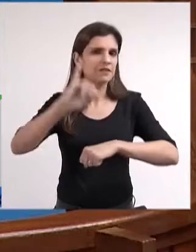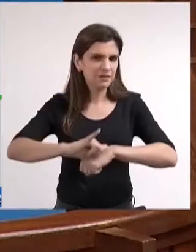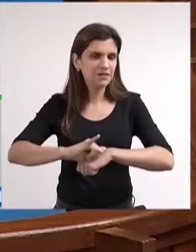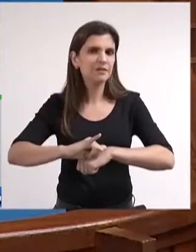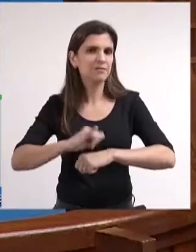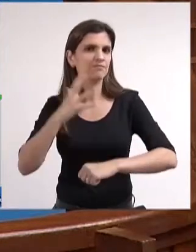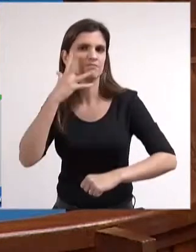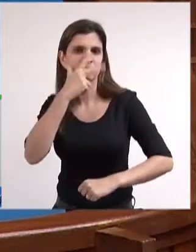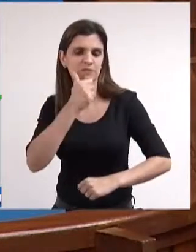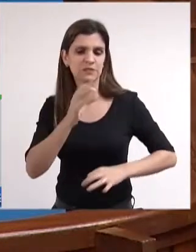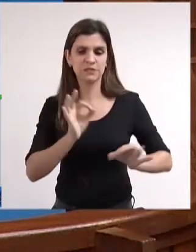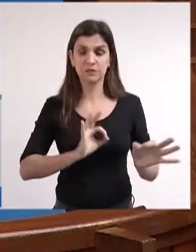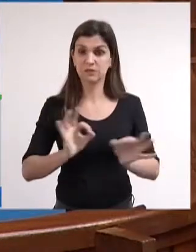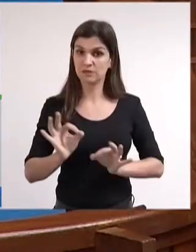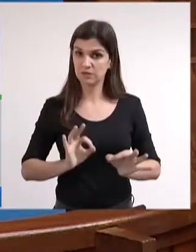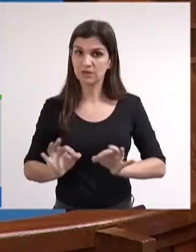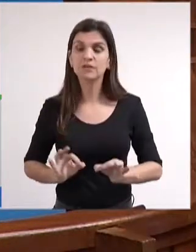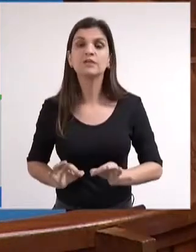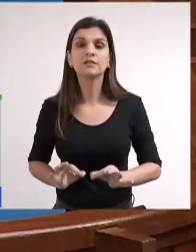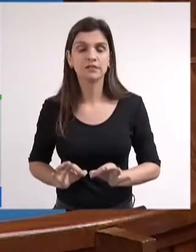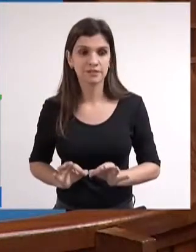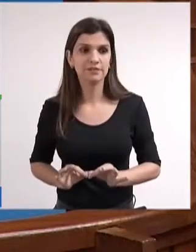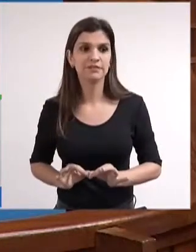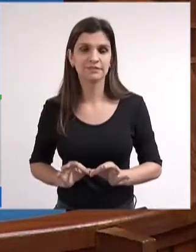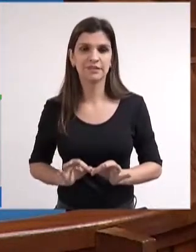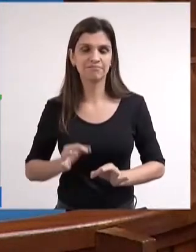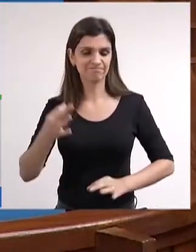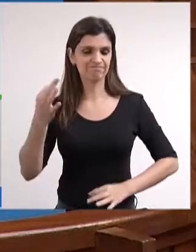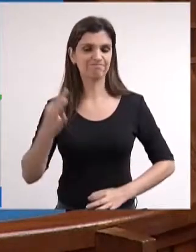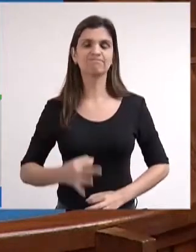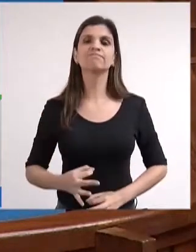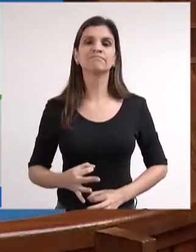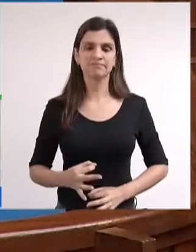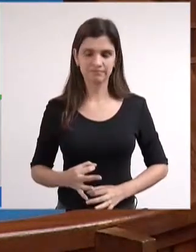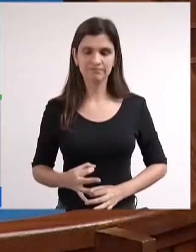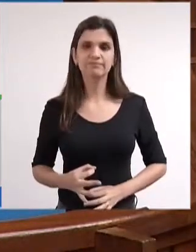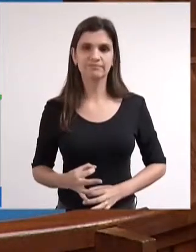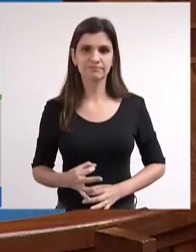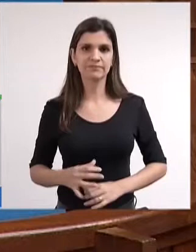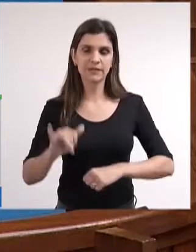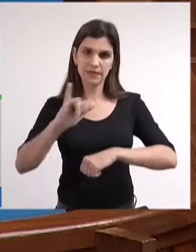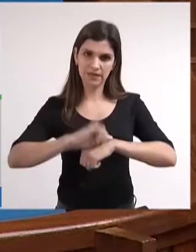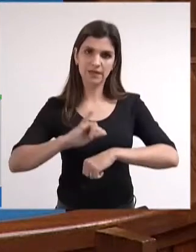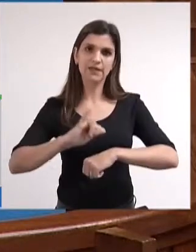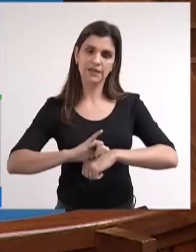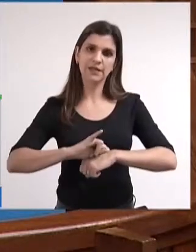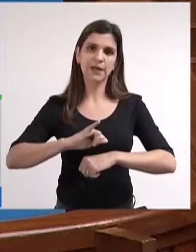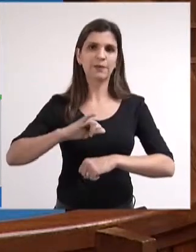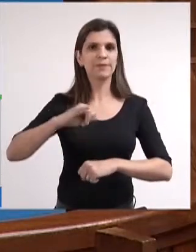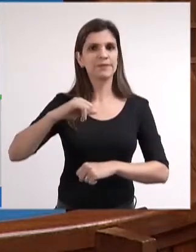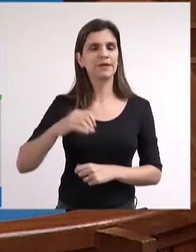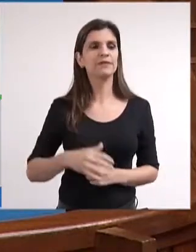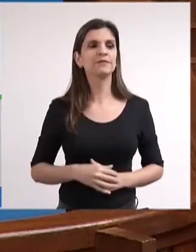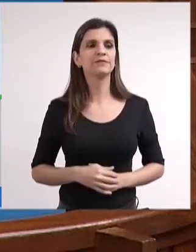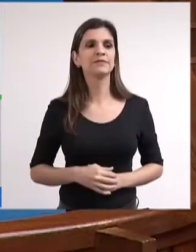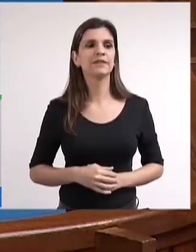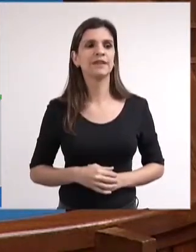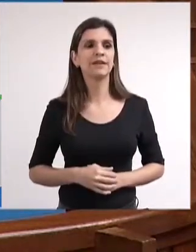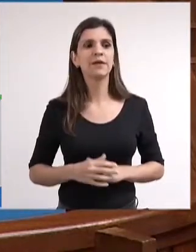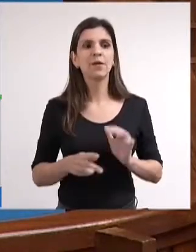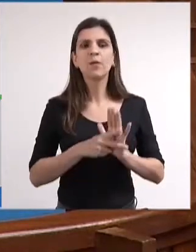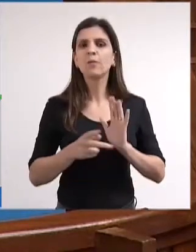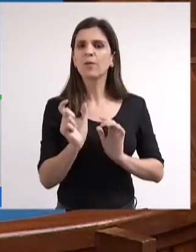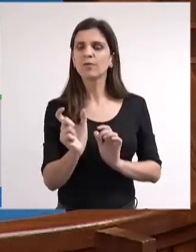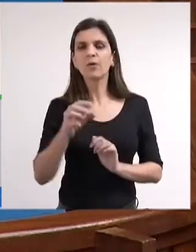uma capital arrumada, organizada, uma capital pujante, que é a capital do nosso estado, nossa capital morena, nossa Campo Grande. E é isso que a gente torce